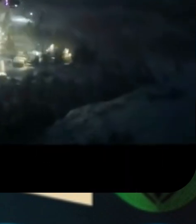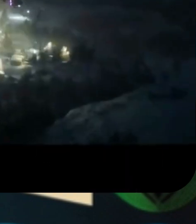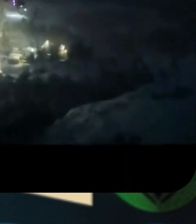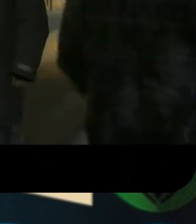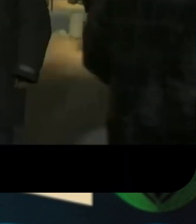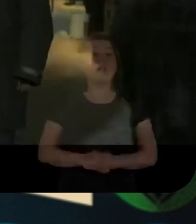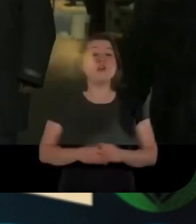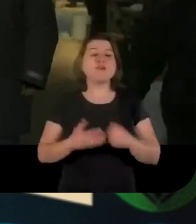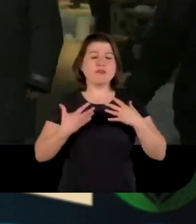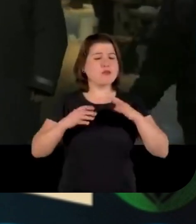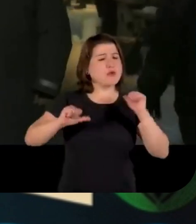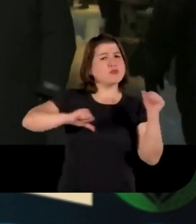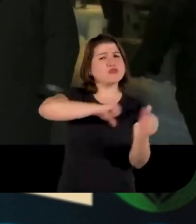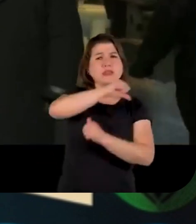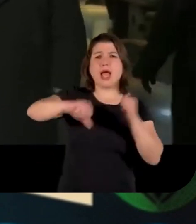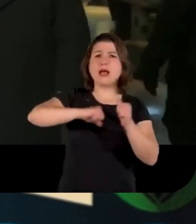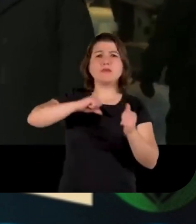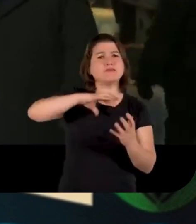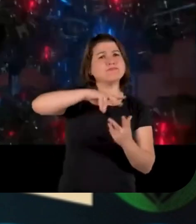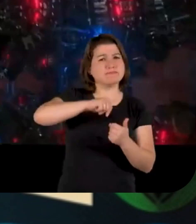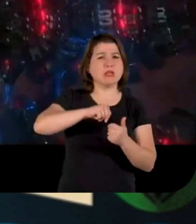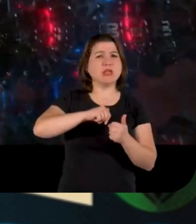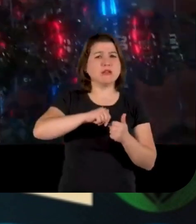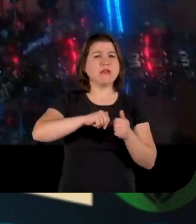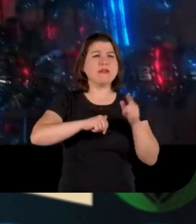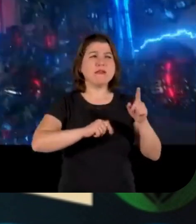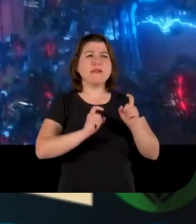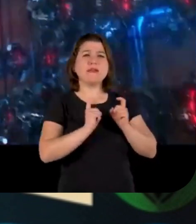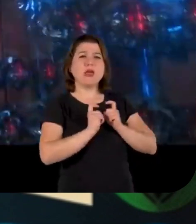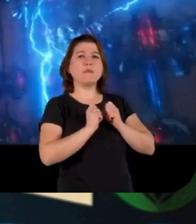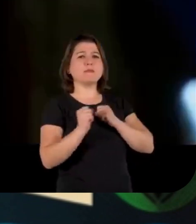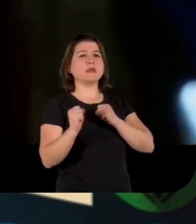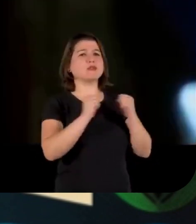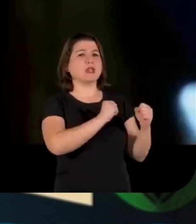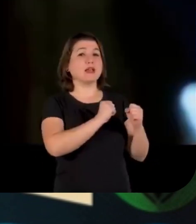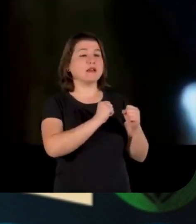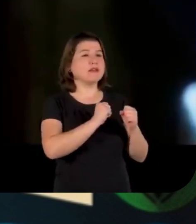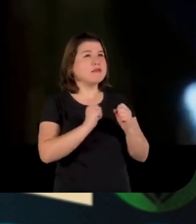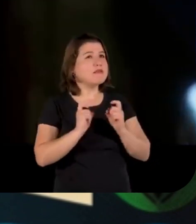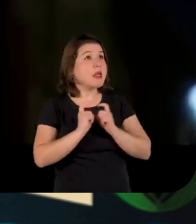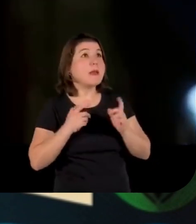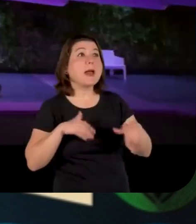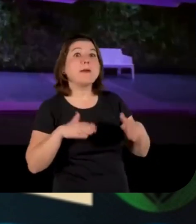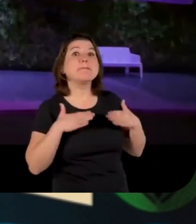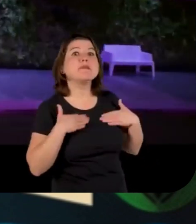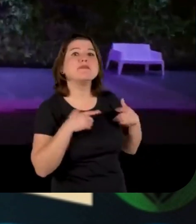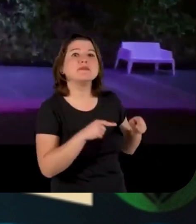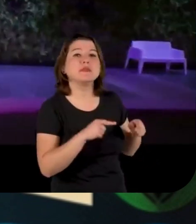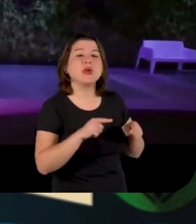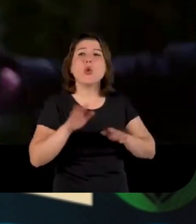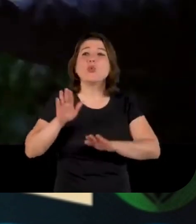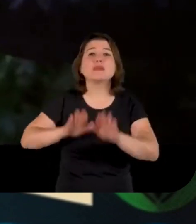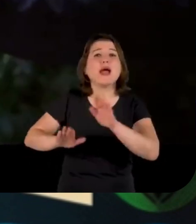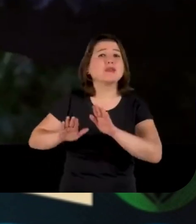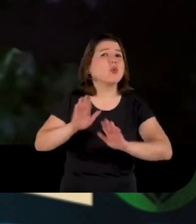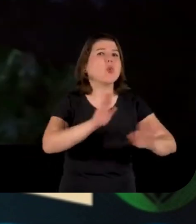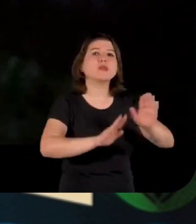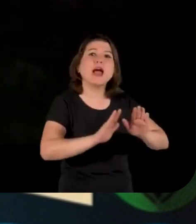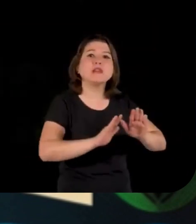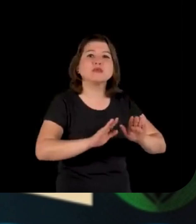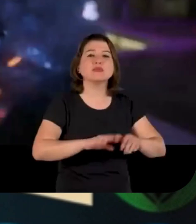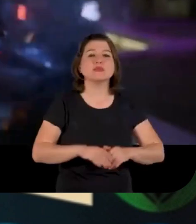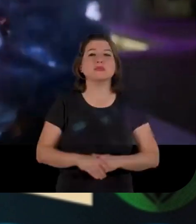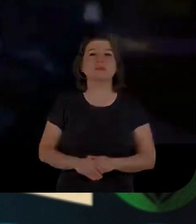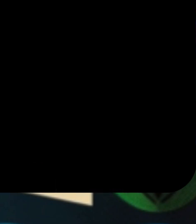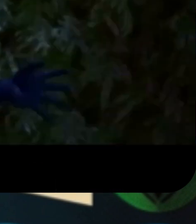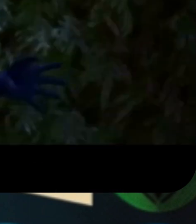as partes de Wolverine e o Deadpool. Então fizeram uma junção desses três heróis e fizeram o Besouro Azul. De tanto que tem umas cenas iniciais